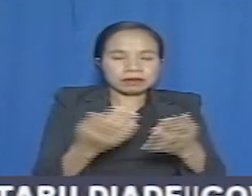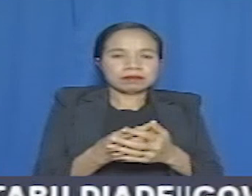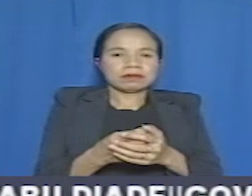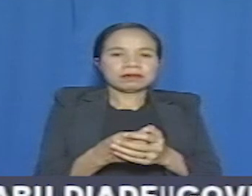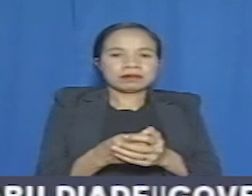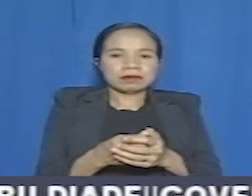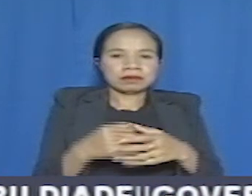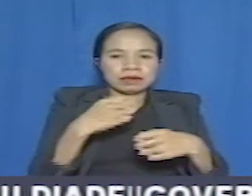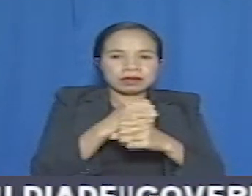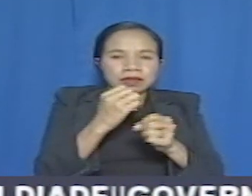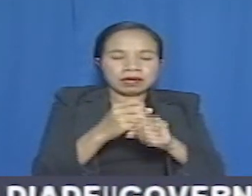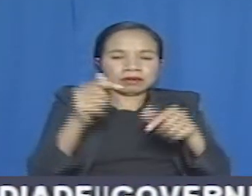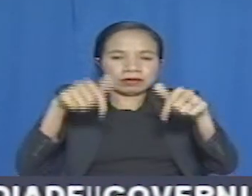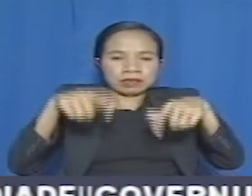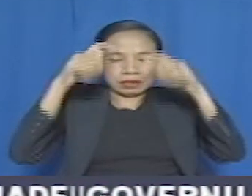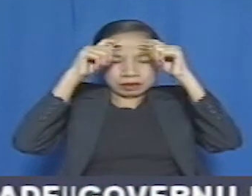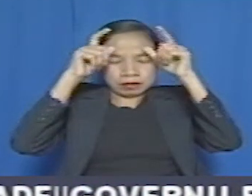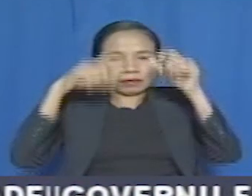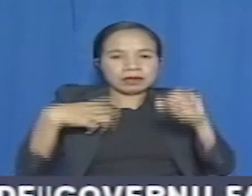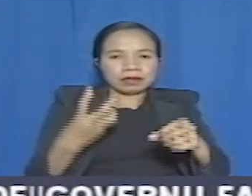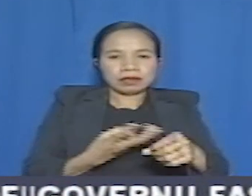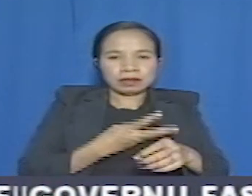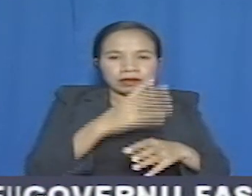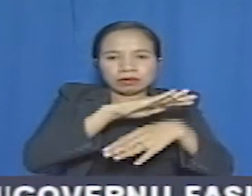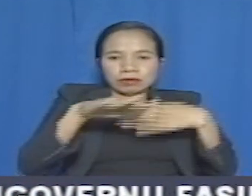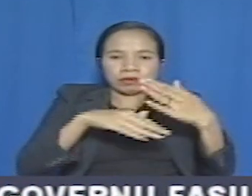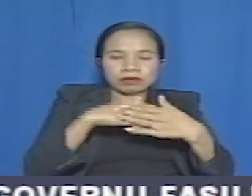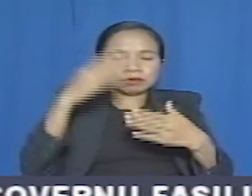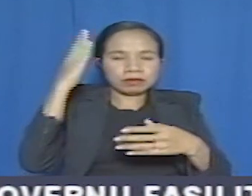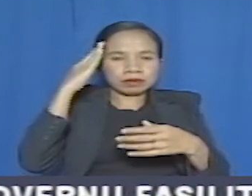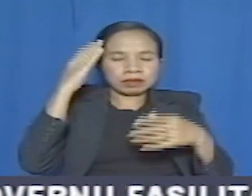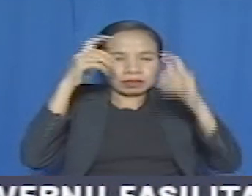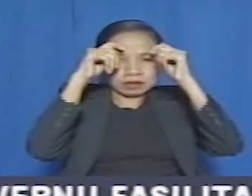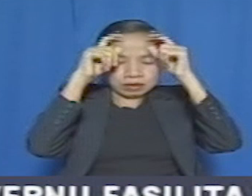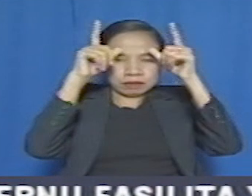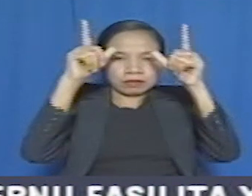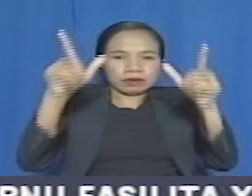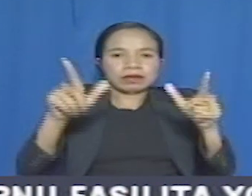de ver que al lado de Timor-Leste. Y todo está teniendo que estar. Timor-Leste,